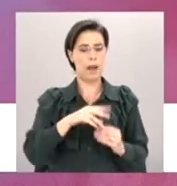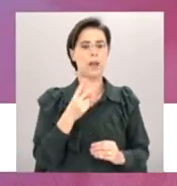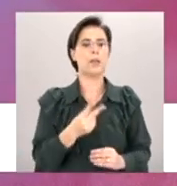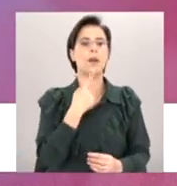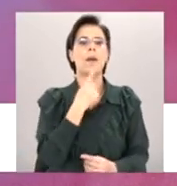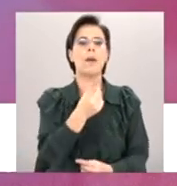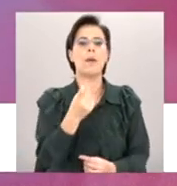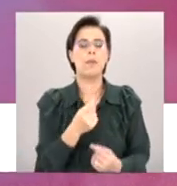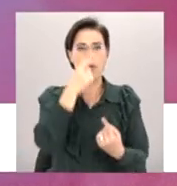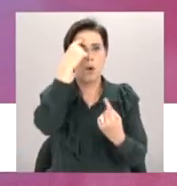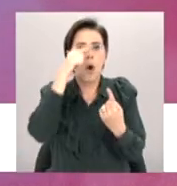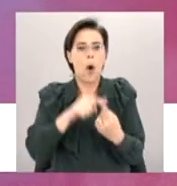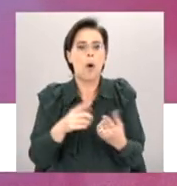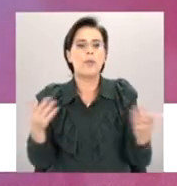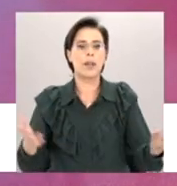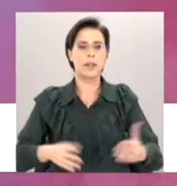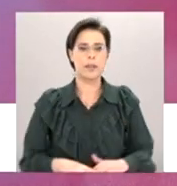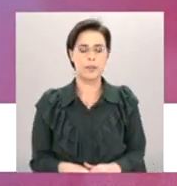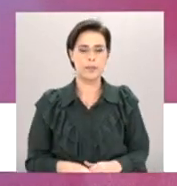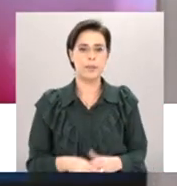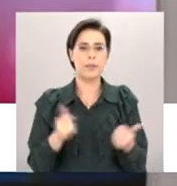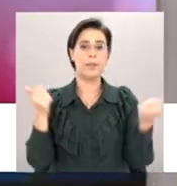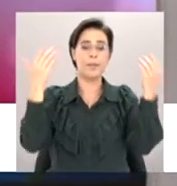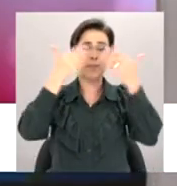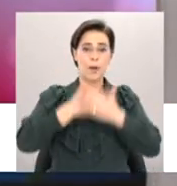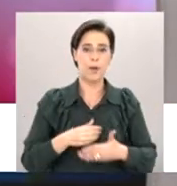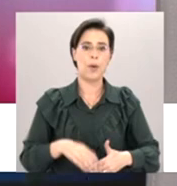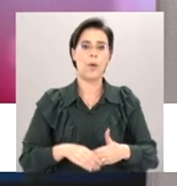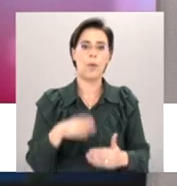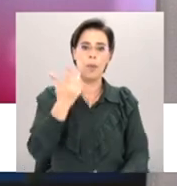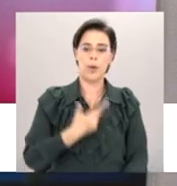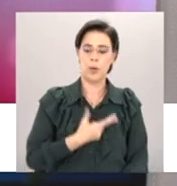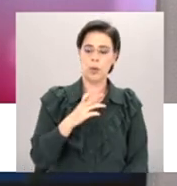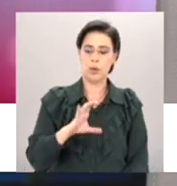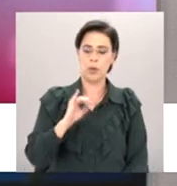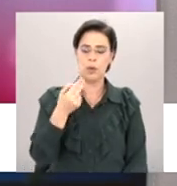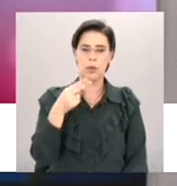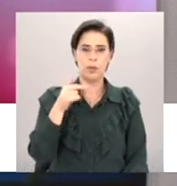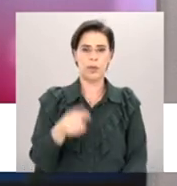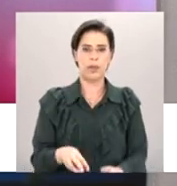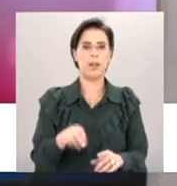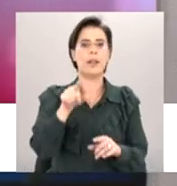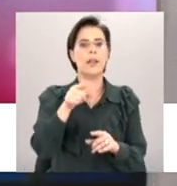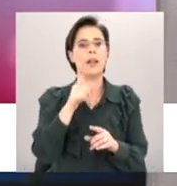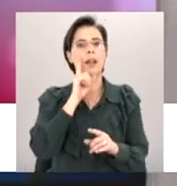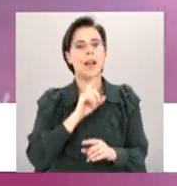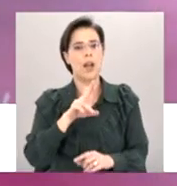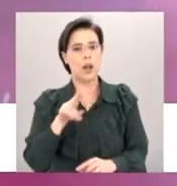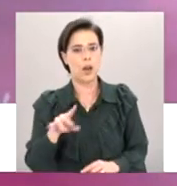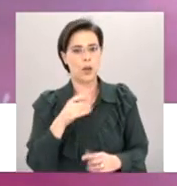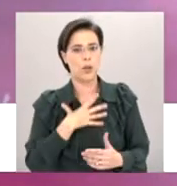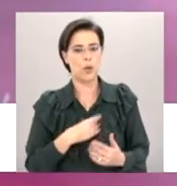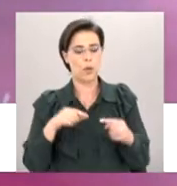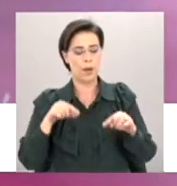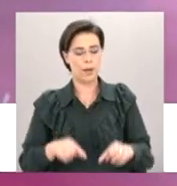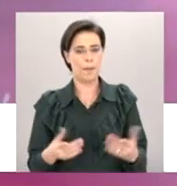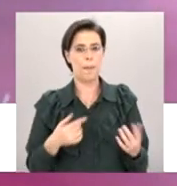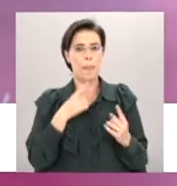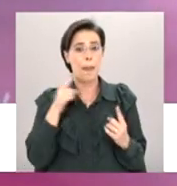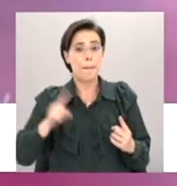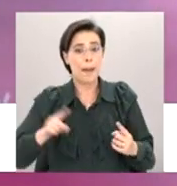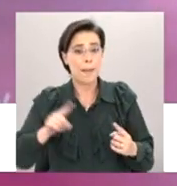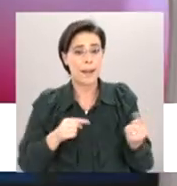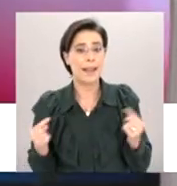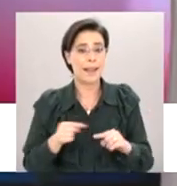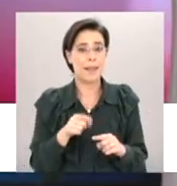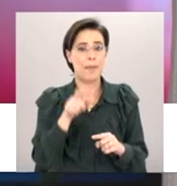pergunta é com que objetivo a muito boa noite comprimento outro que tem segredo comprimento comprimento Rosa muito gosto tempo estar aqui em vários